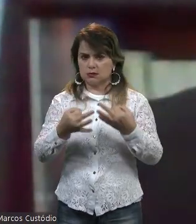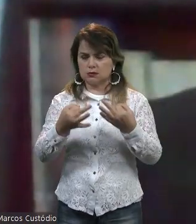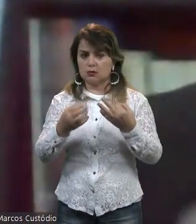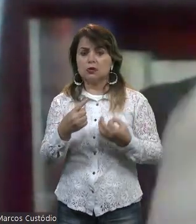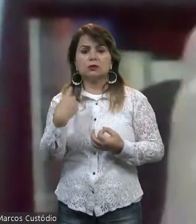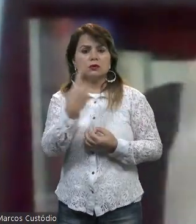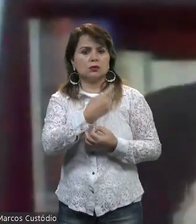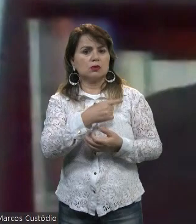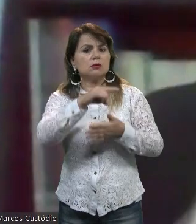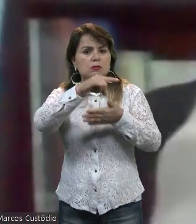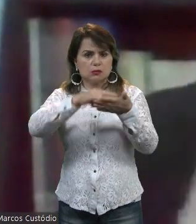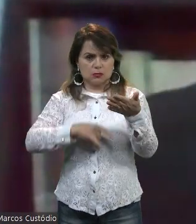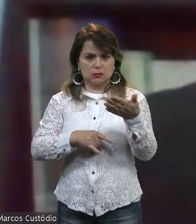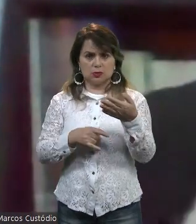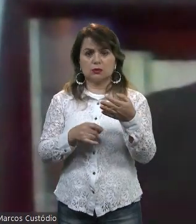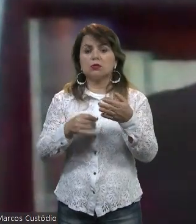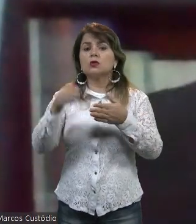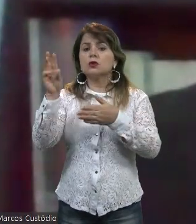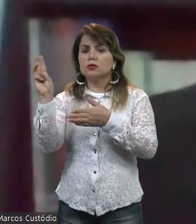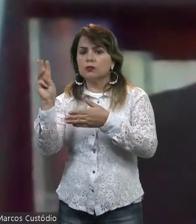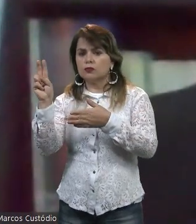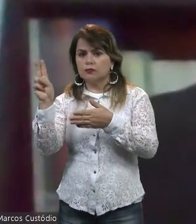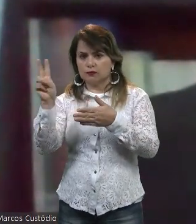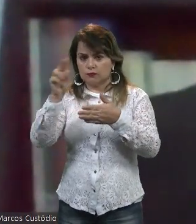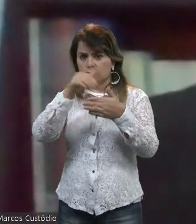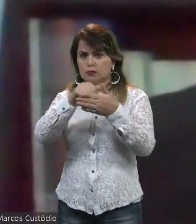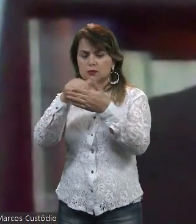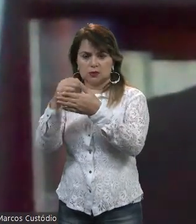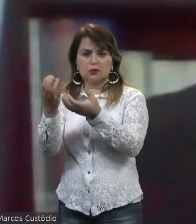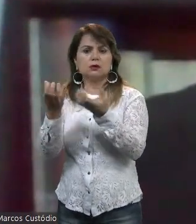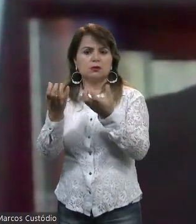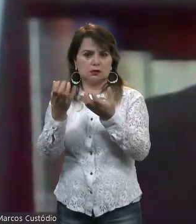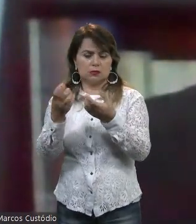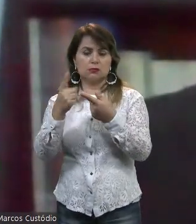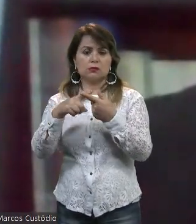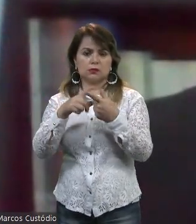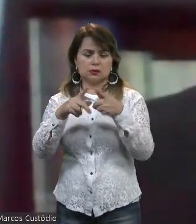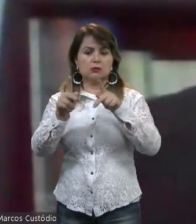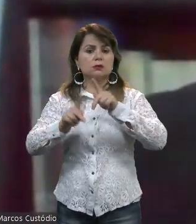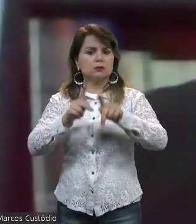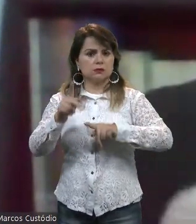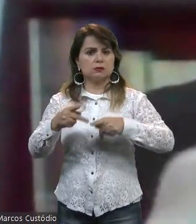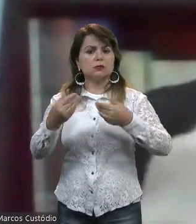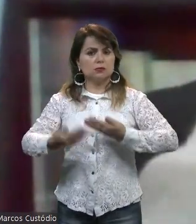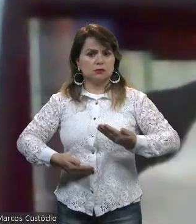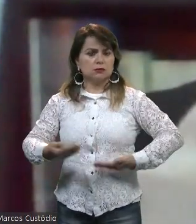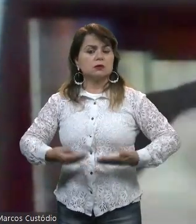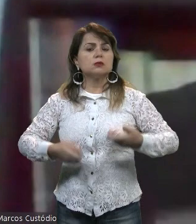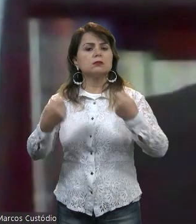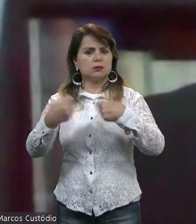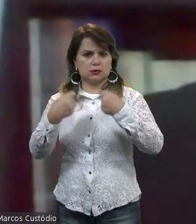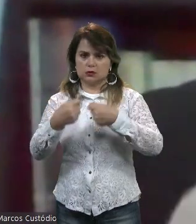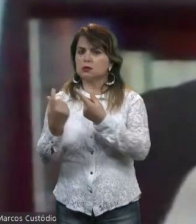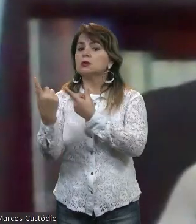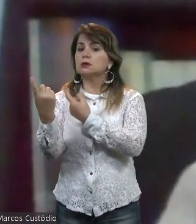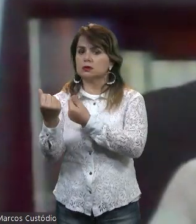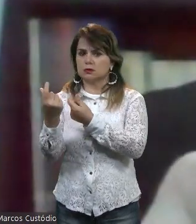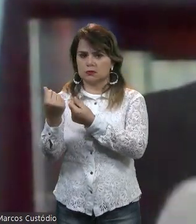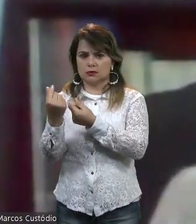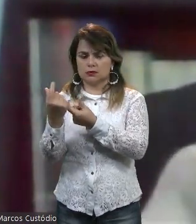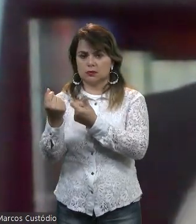votar o projeto. É justo, é legítimo e o servidor precisa desse benefício. Então, essas minhas questões